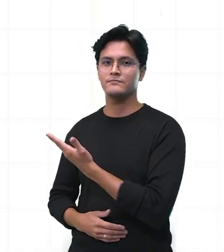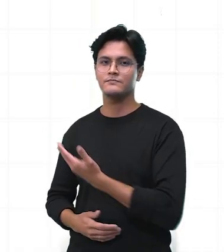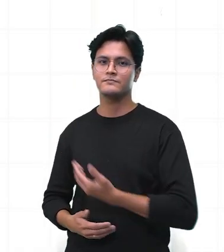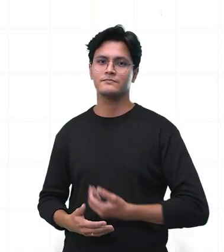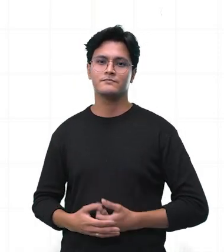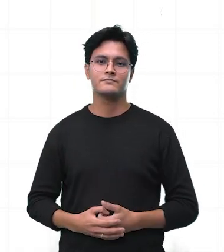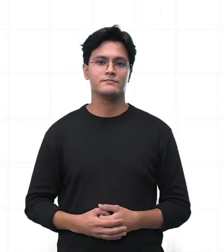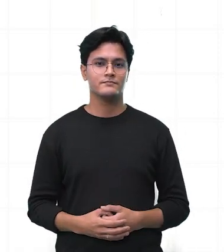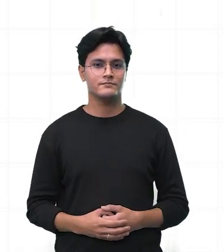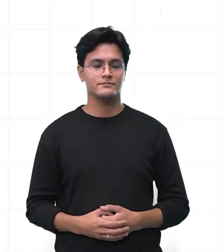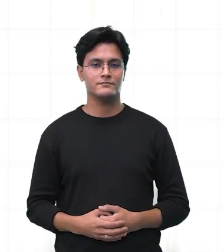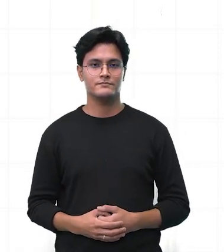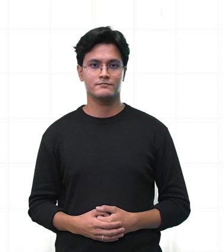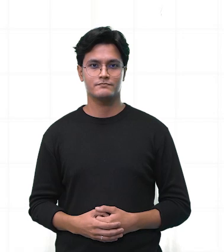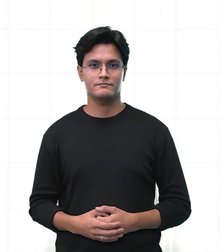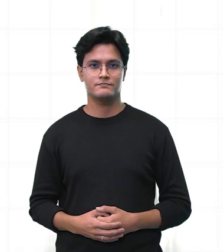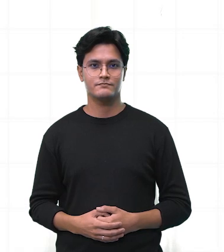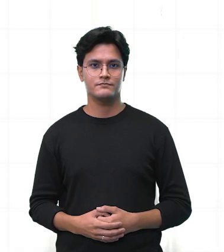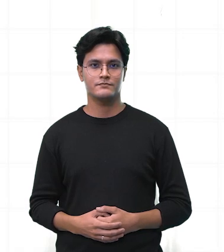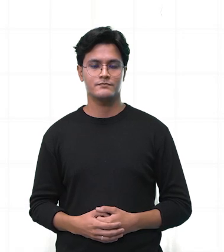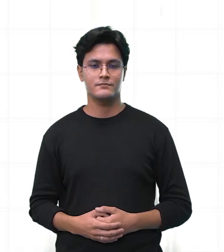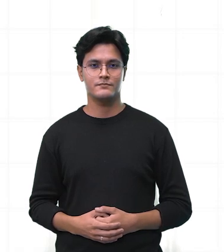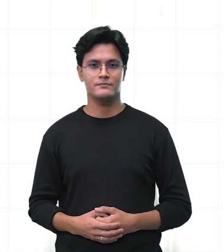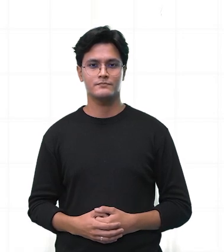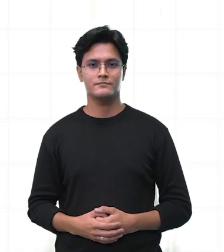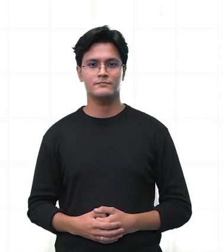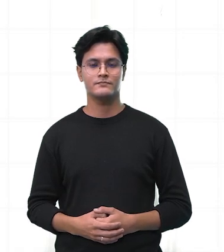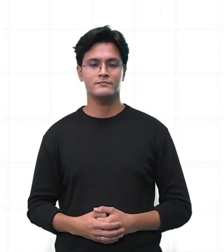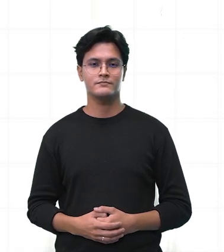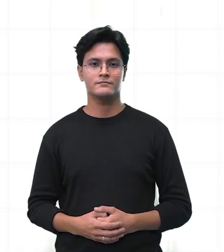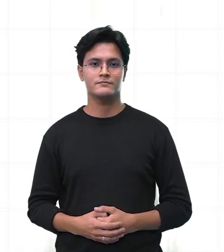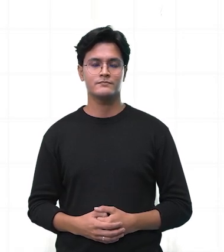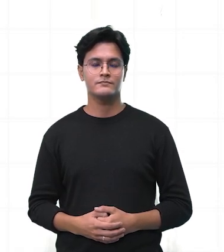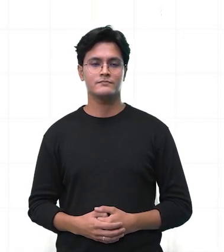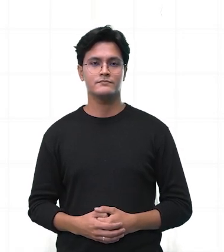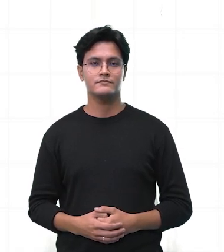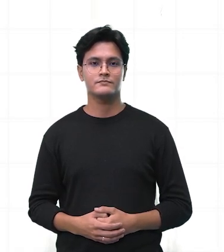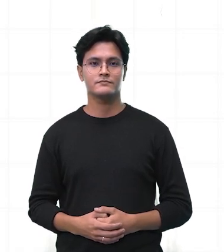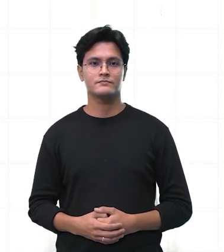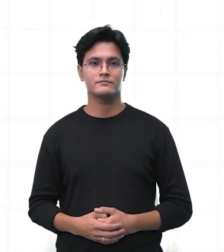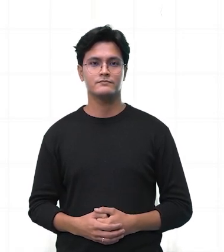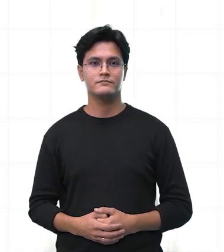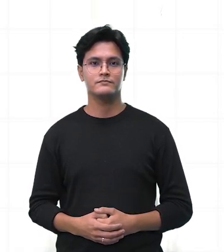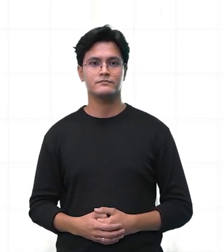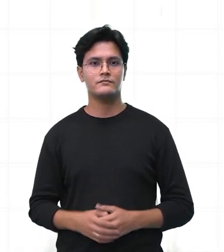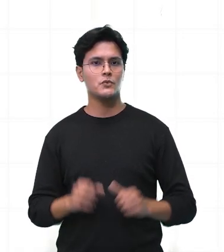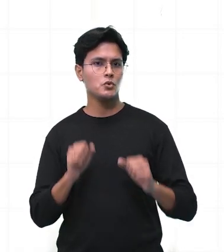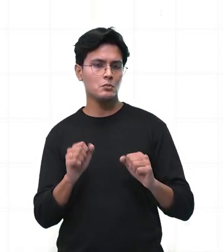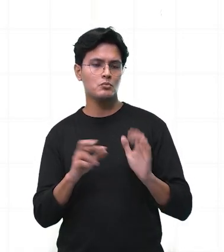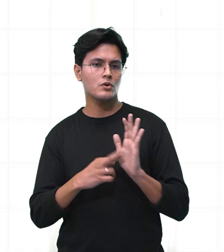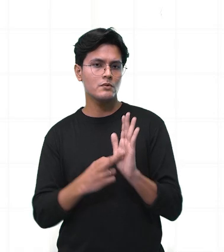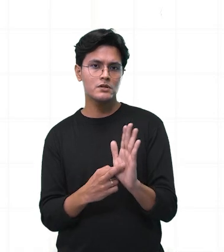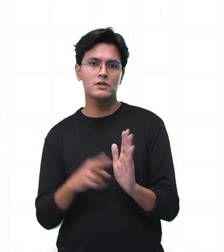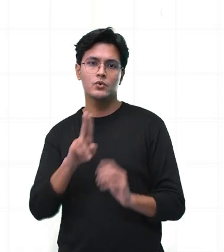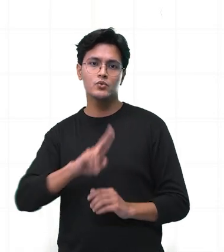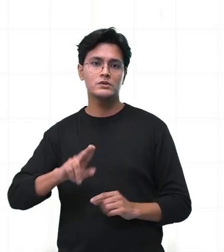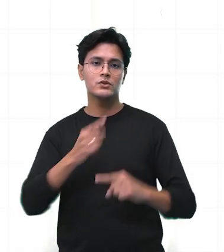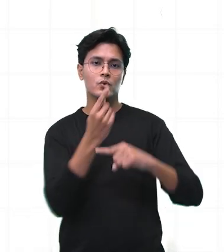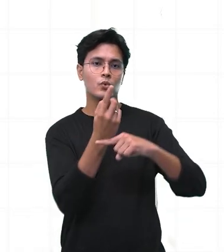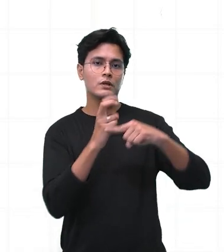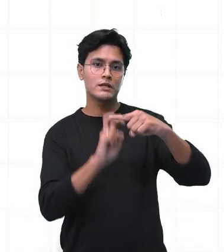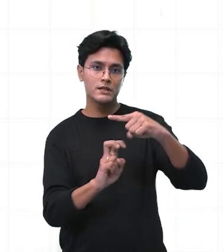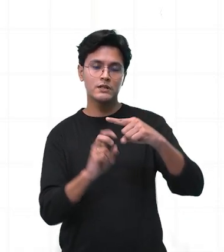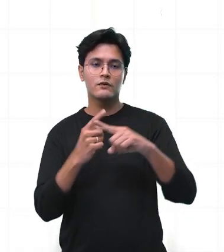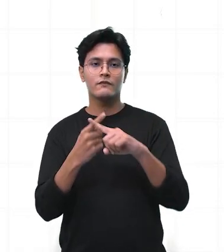Ainda saiu vermelho, só um minutinho. Eu posso representar como 1/5 vezes n.